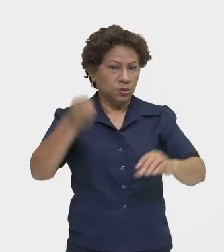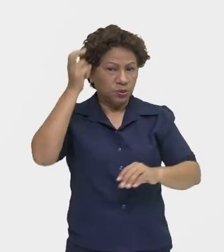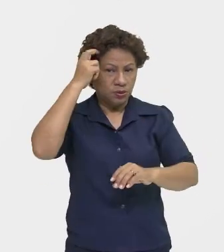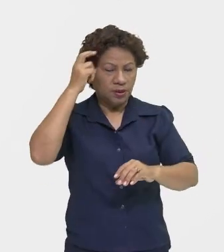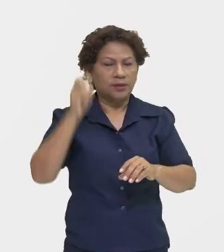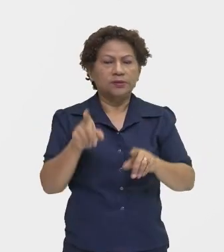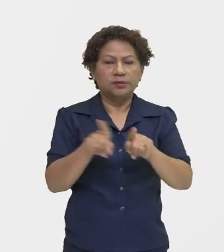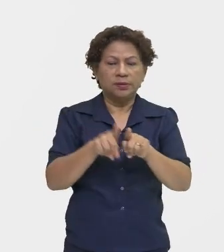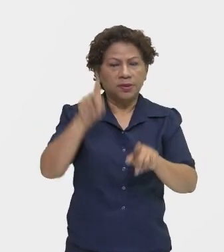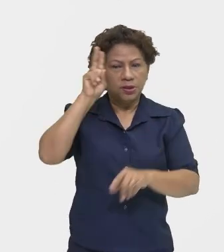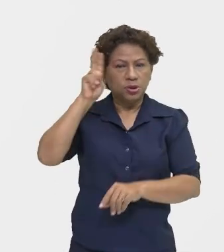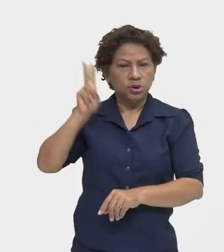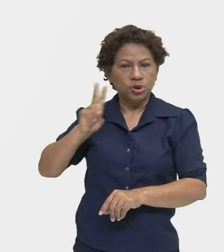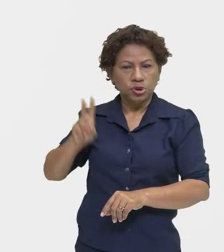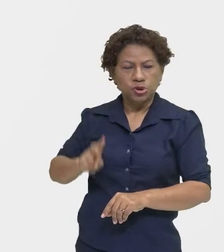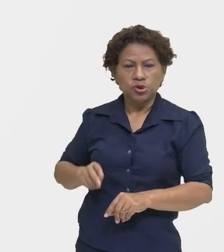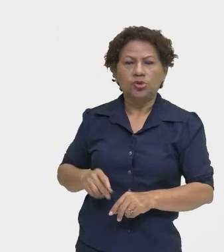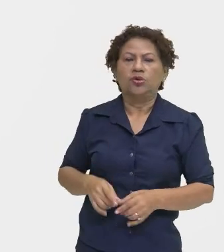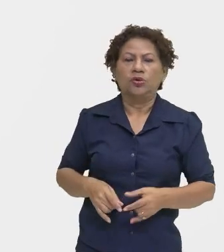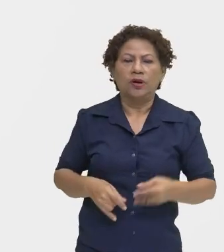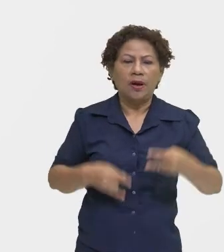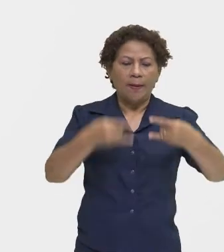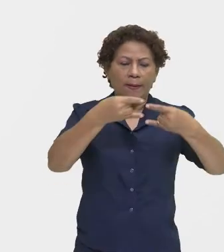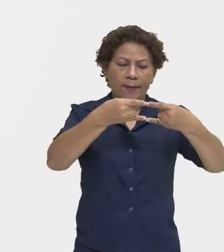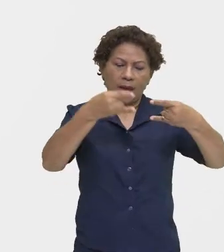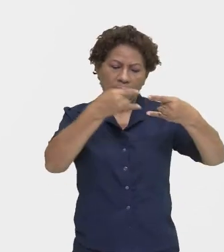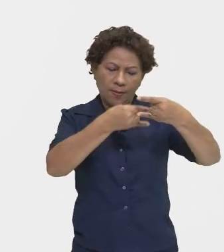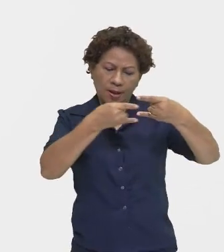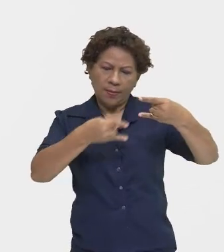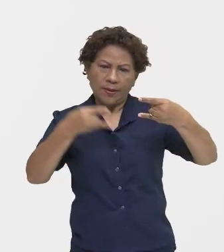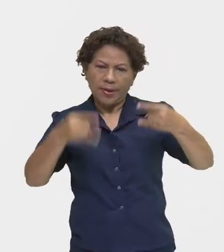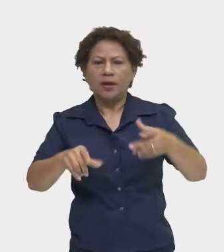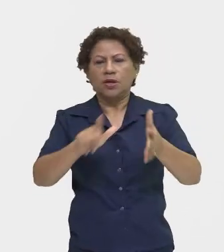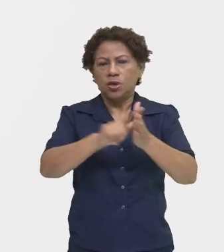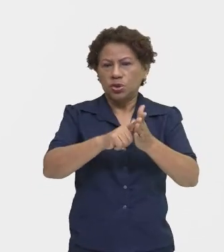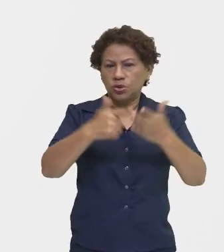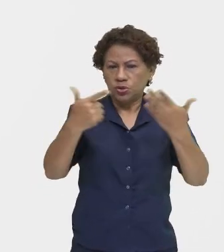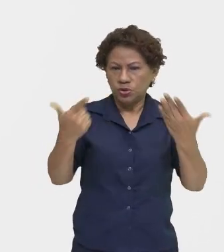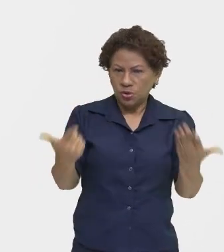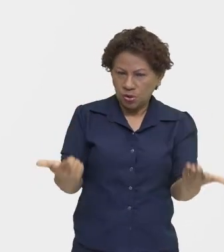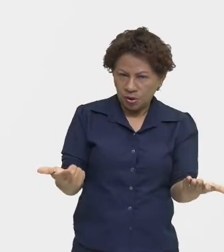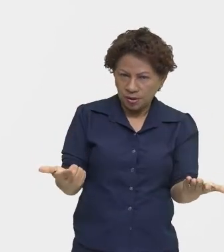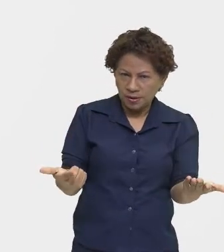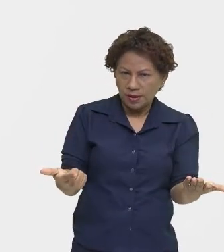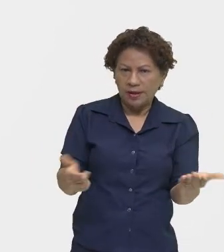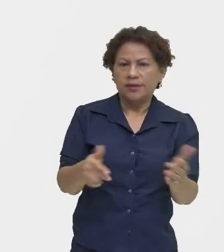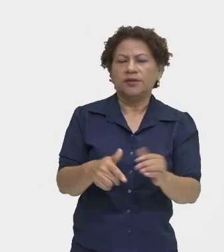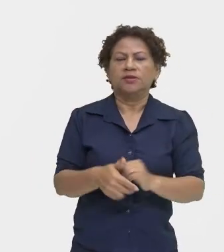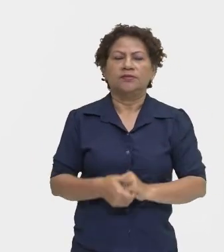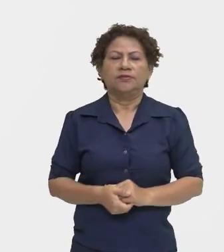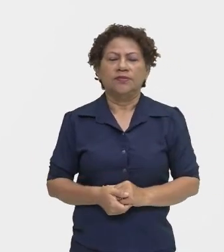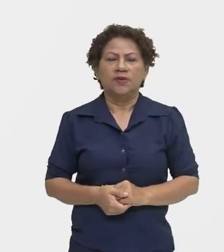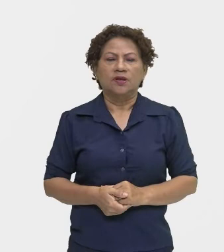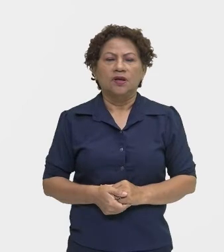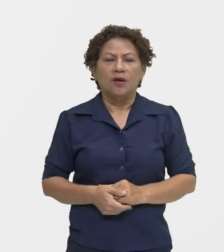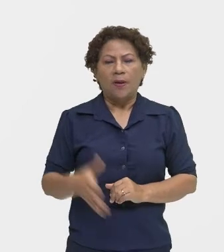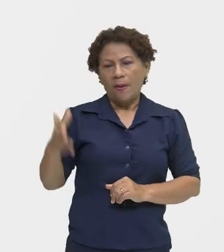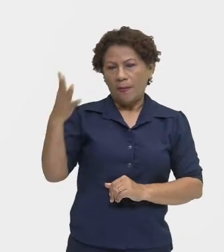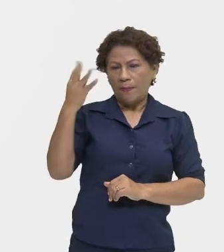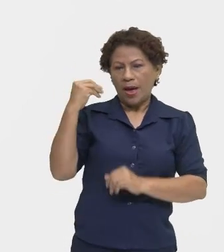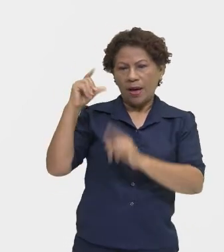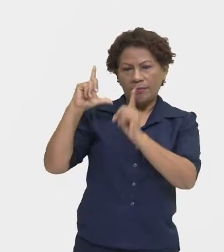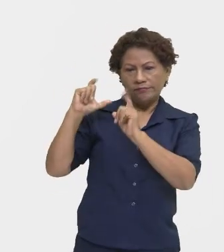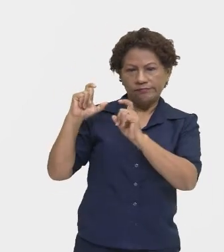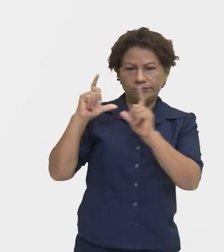em quadrinhos, revistas, jornais, tá? Esses jornais sensacionalistas, fotografias,